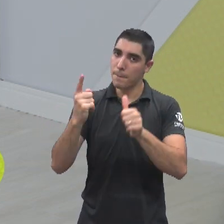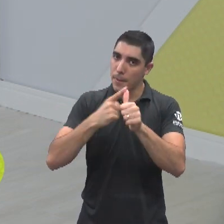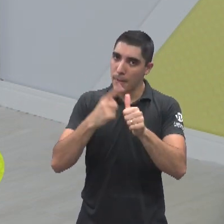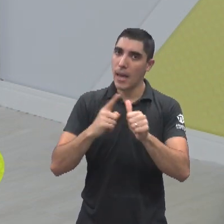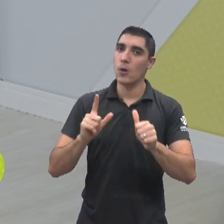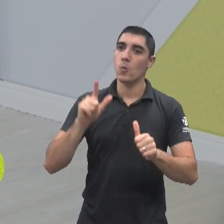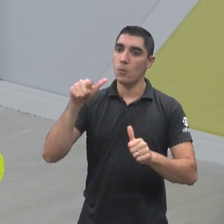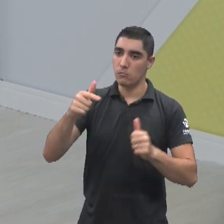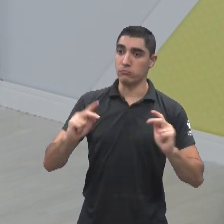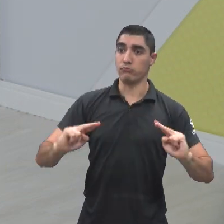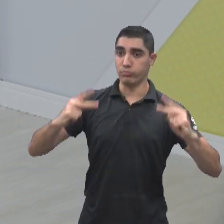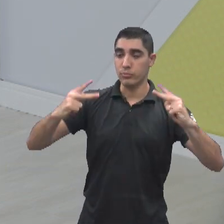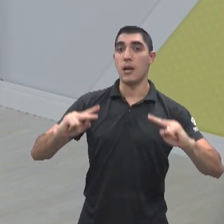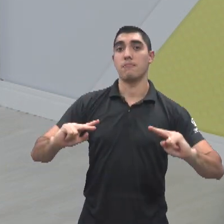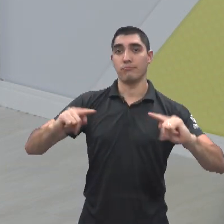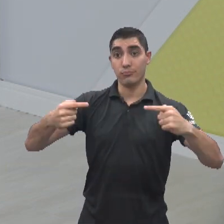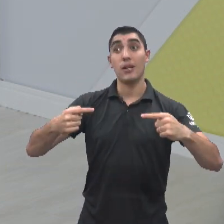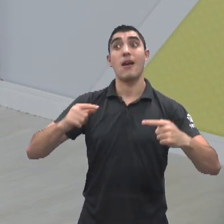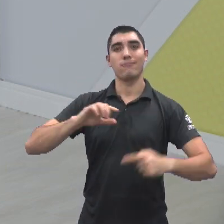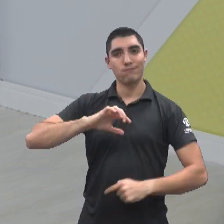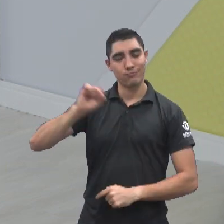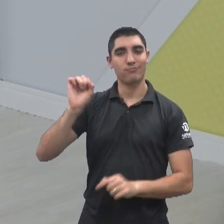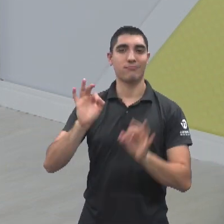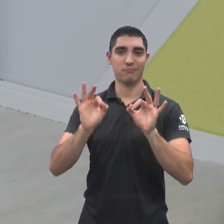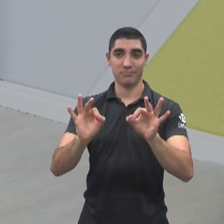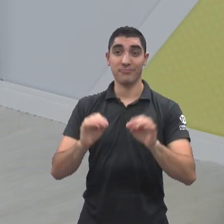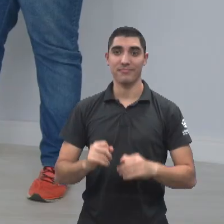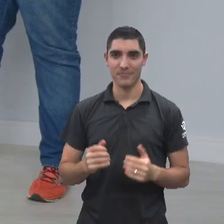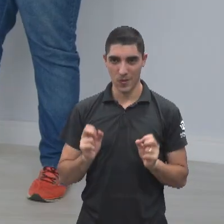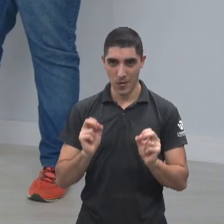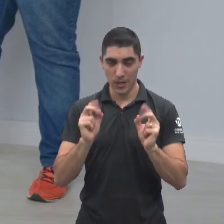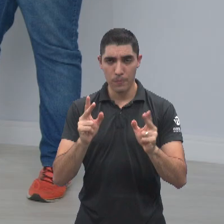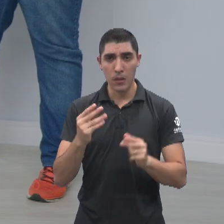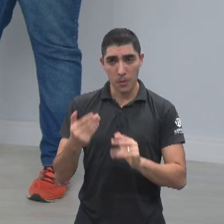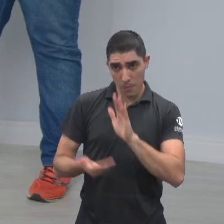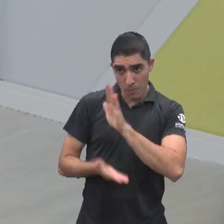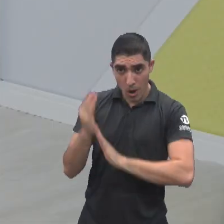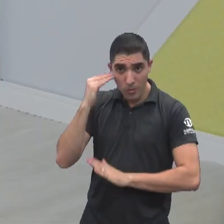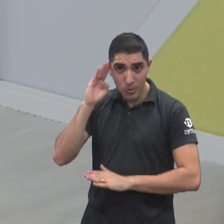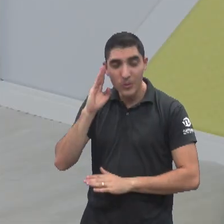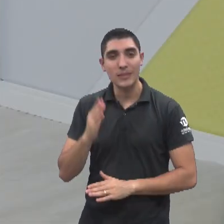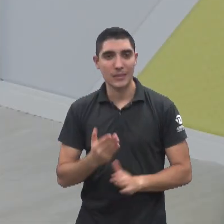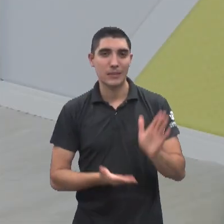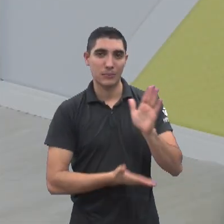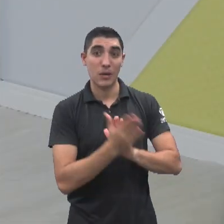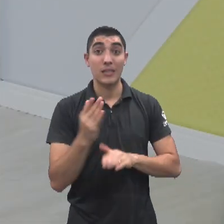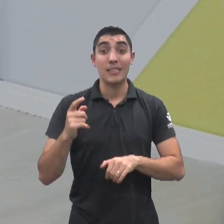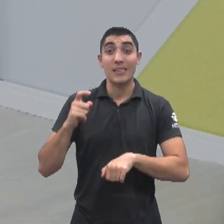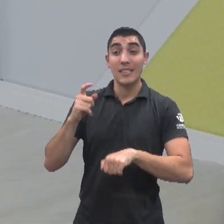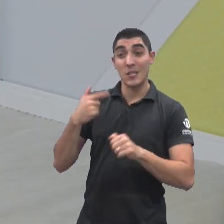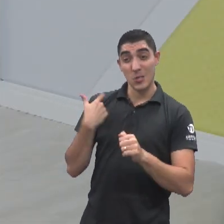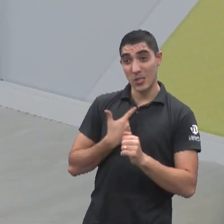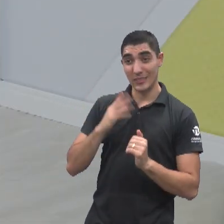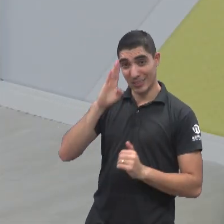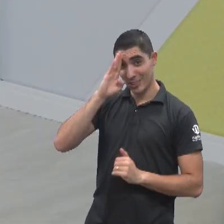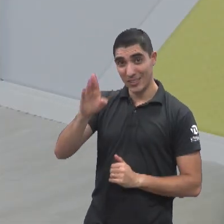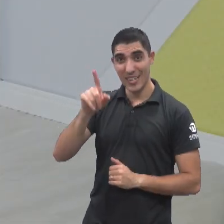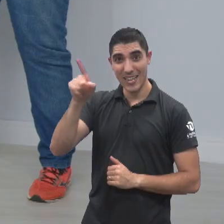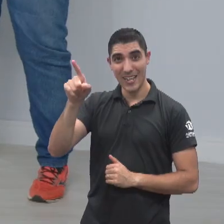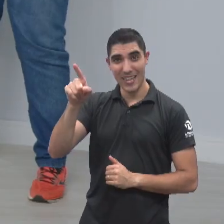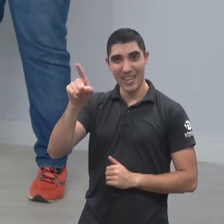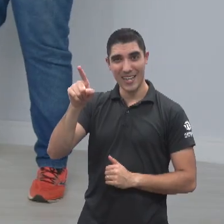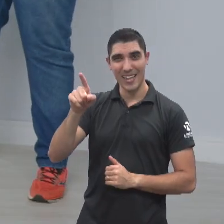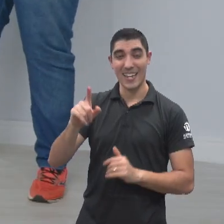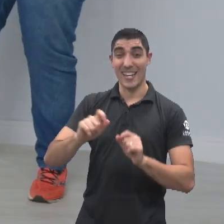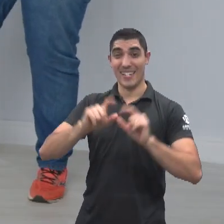concretizar na grande final, provavelmente com o Corinthians, tá certo? Bruno, vamos embora? Bora. Tá na hora, vamos correr pro Joaquinzão, porque... Aqui, Piteco, na aberta, Piteco.